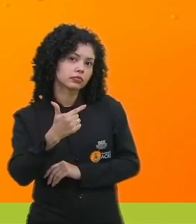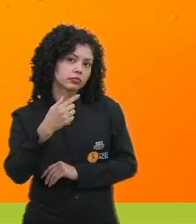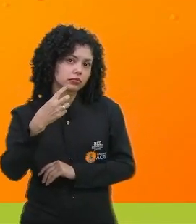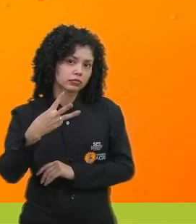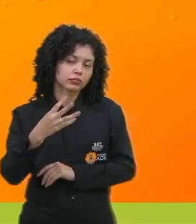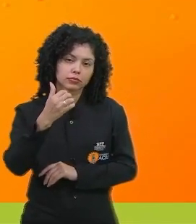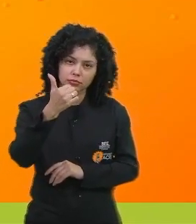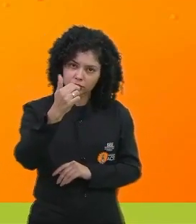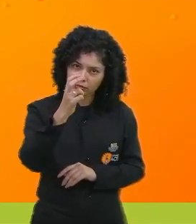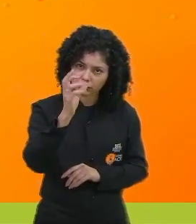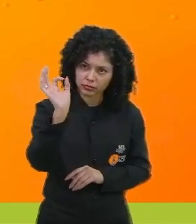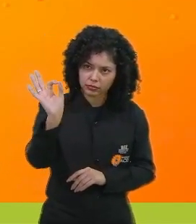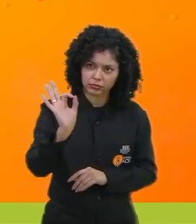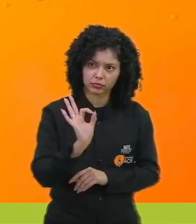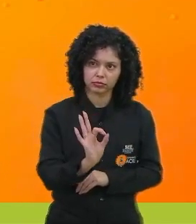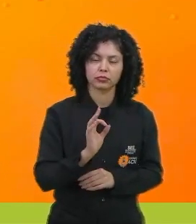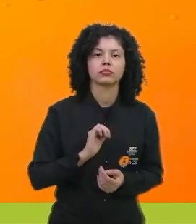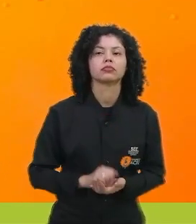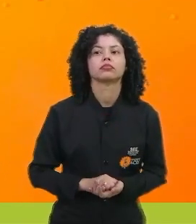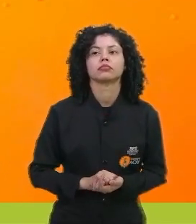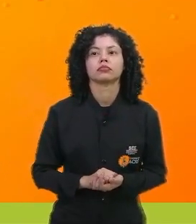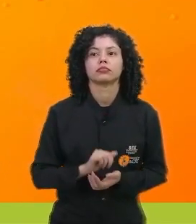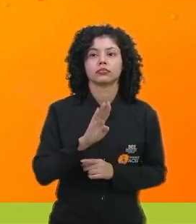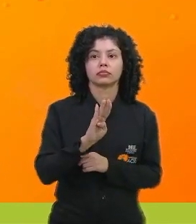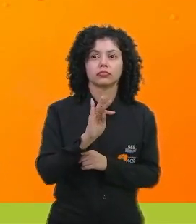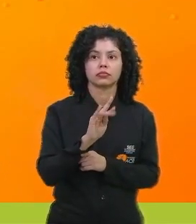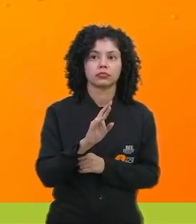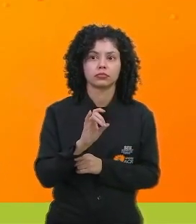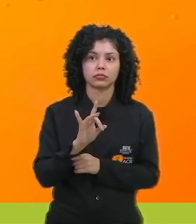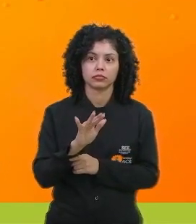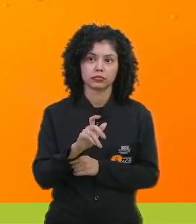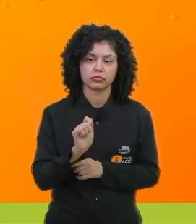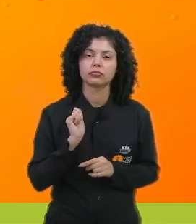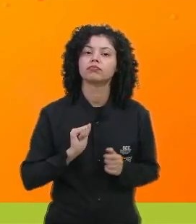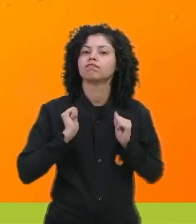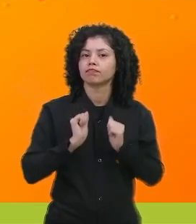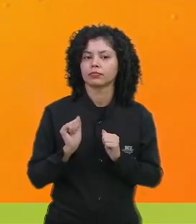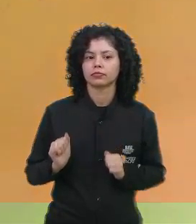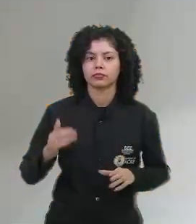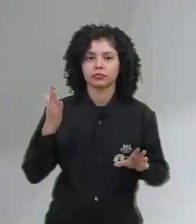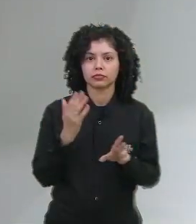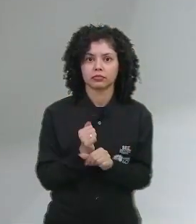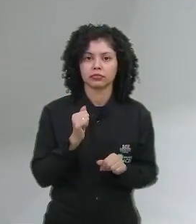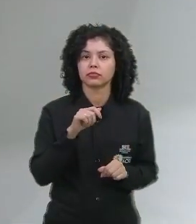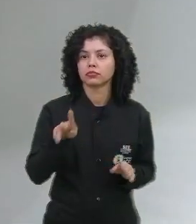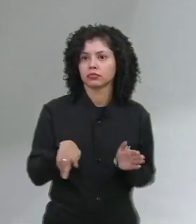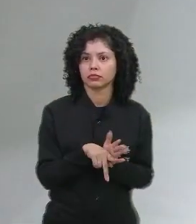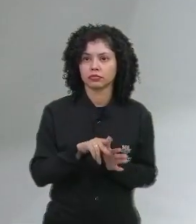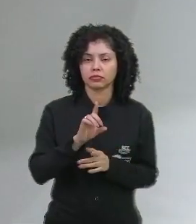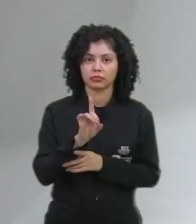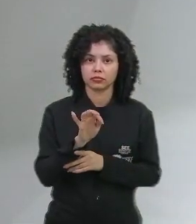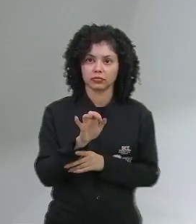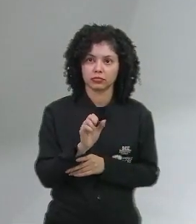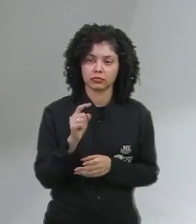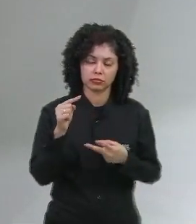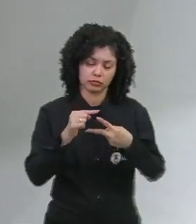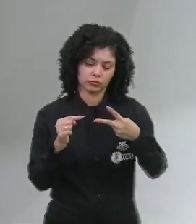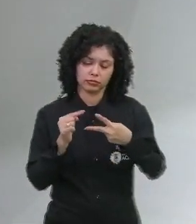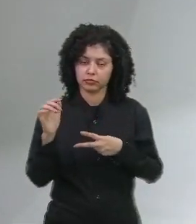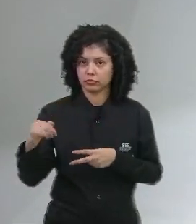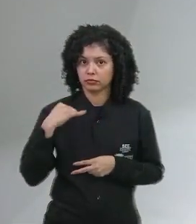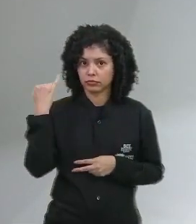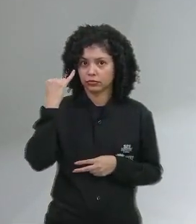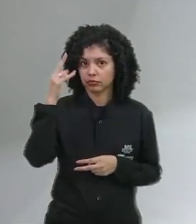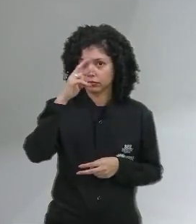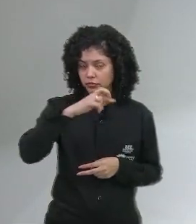tenho 15% de biodiesel que pode ser acrescentado a diesel comum. Aqui a gente tem dois fatores importantes